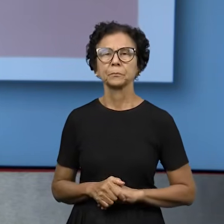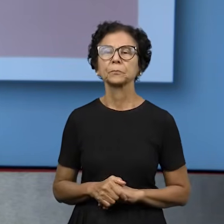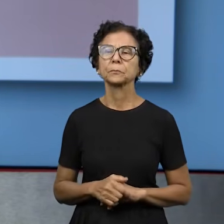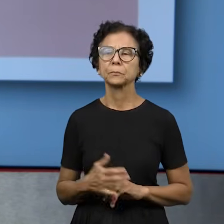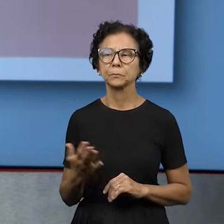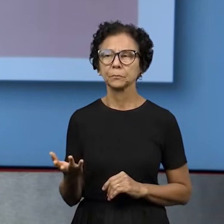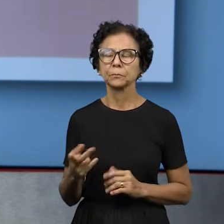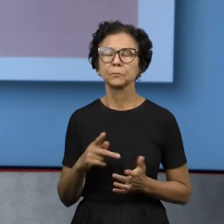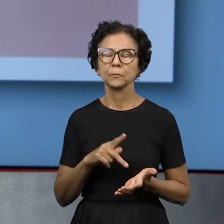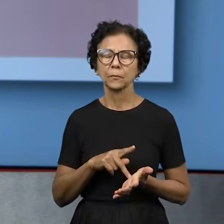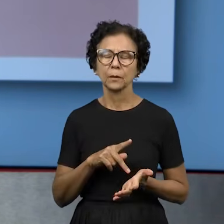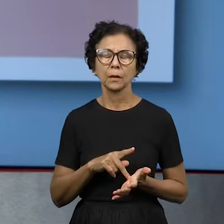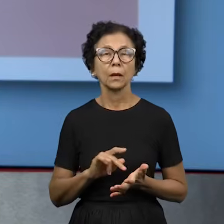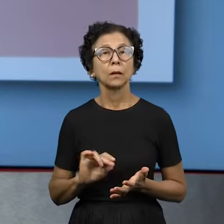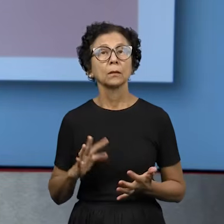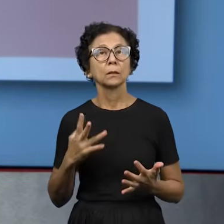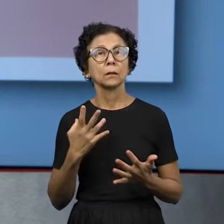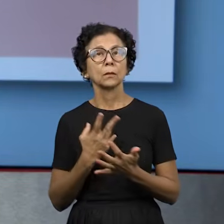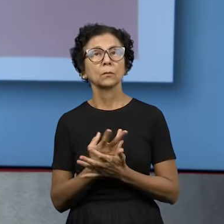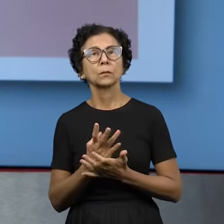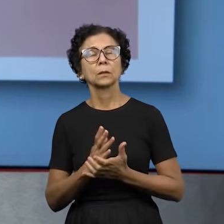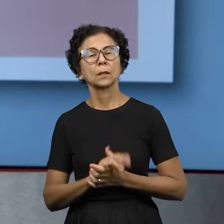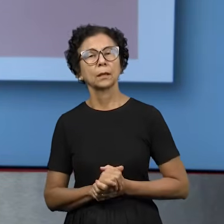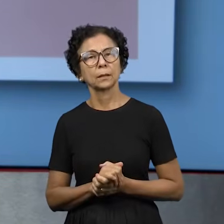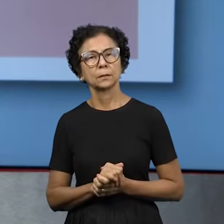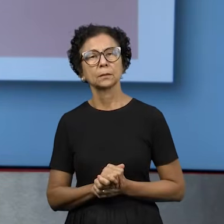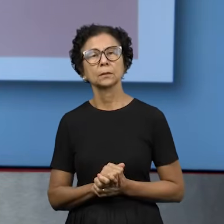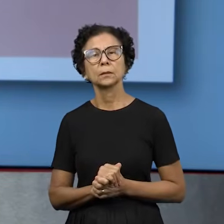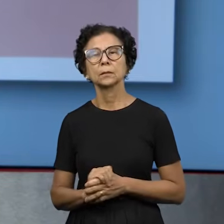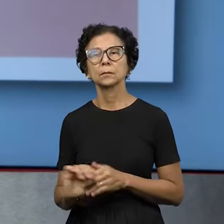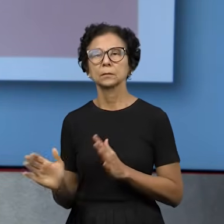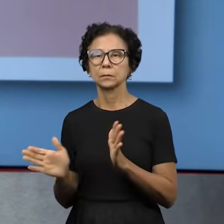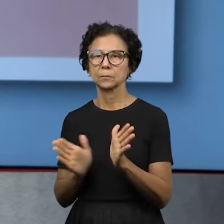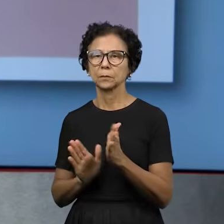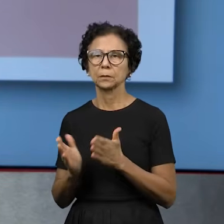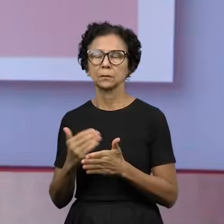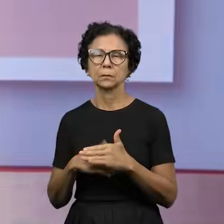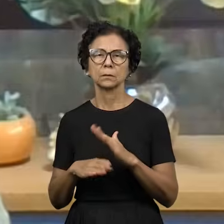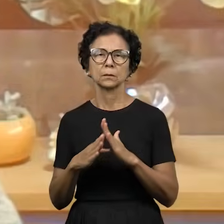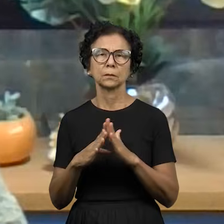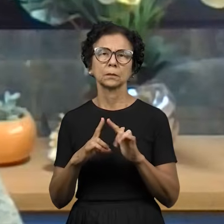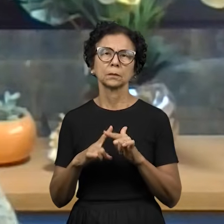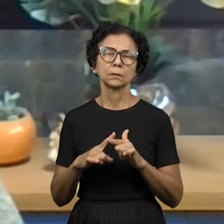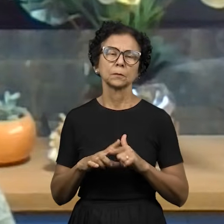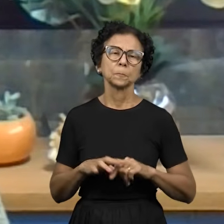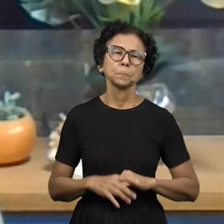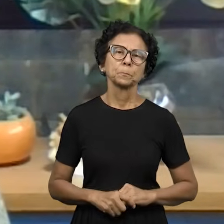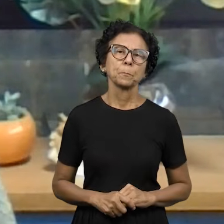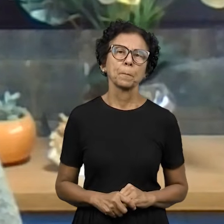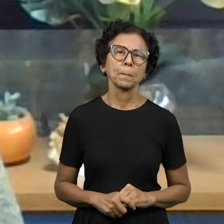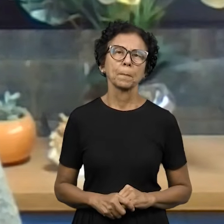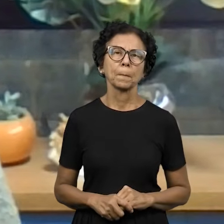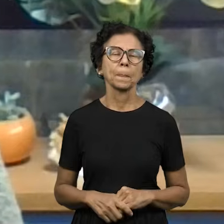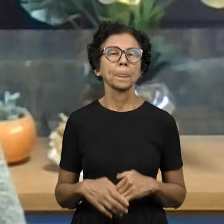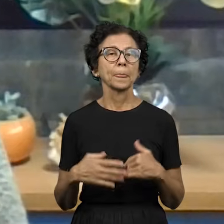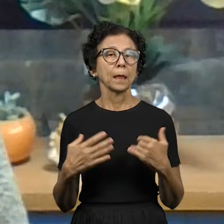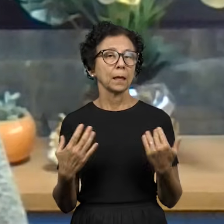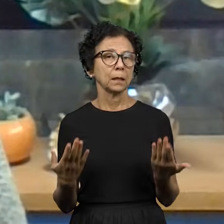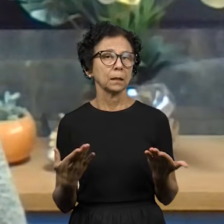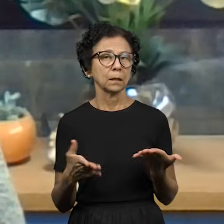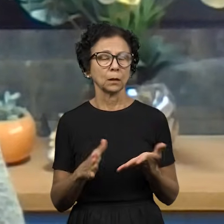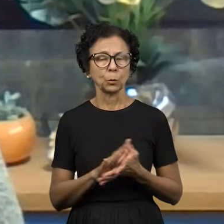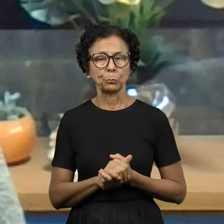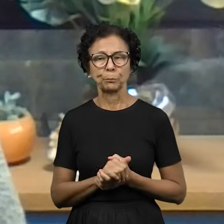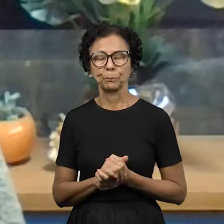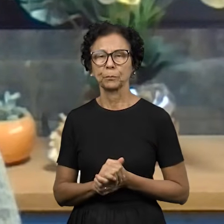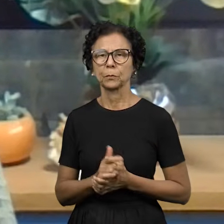Isso tudo é o que ocorre quando se pratica a acessibilidade na igreja. E um dos trabalhos que a gente faz é esse, de